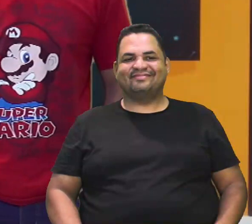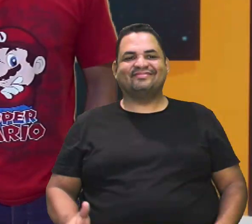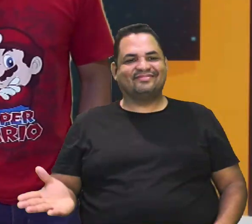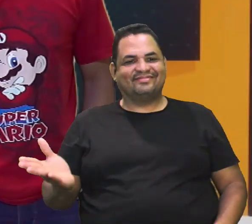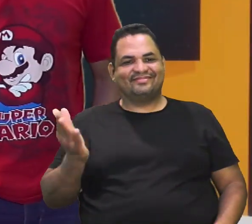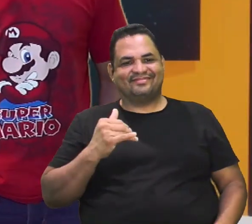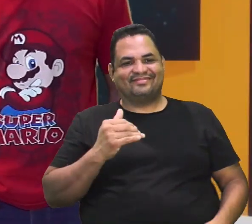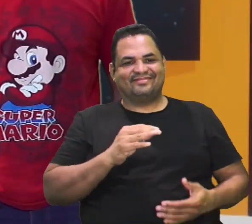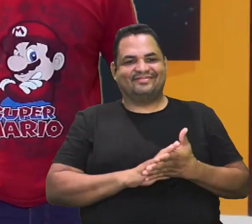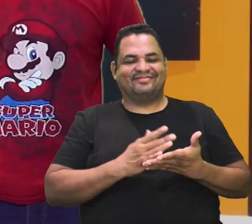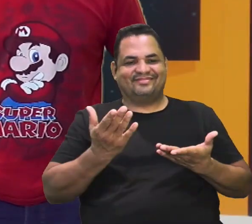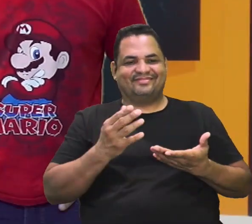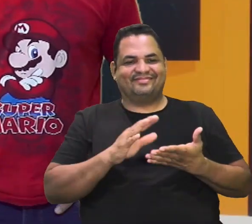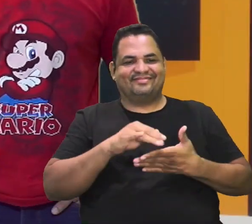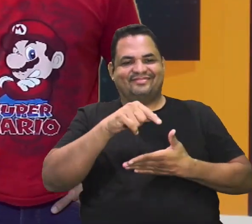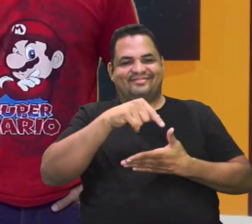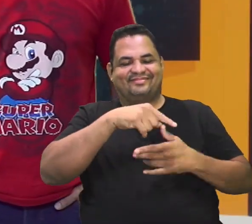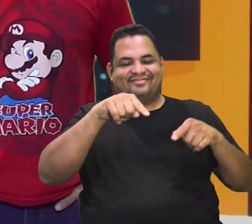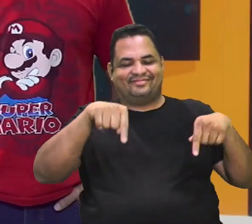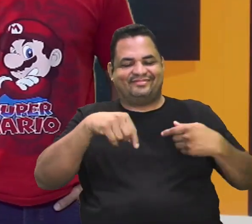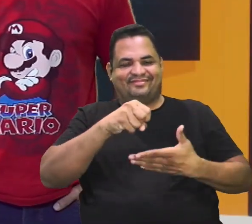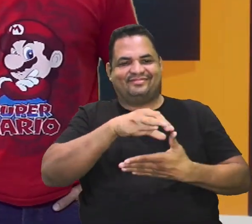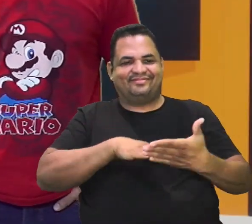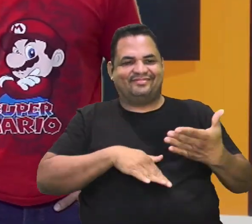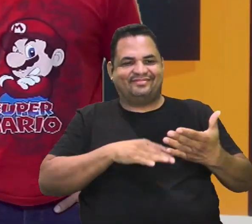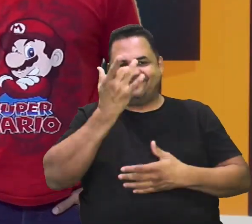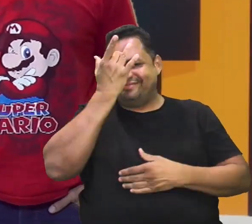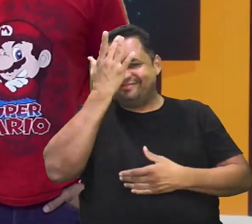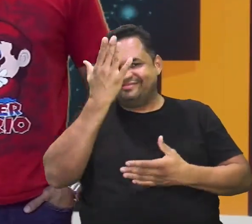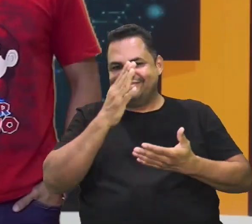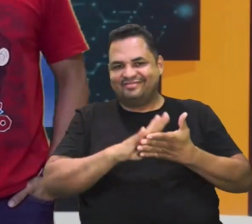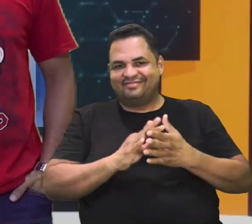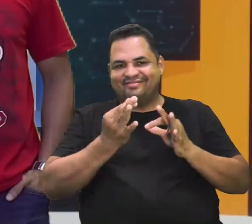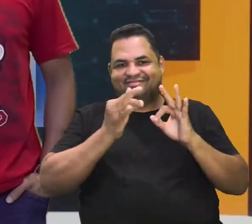Vamos lá, hora de atividade de sala. E aí, fácil?